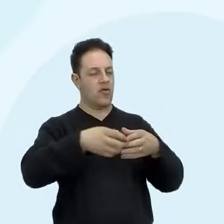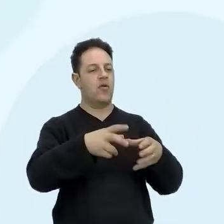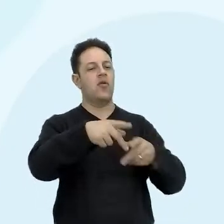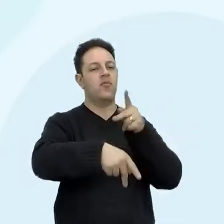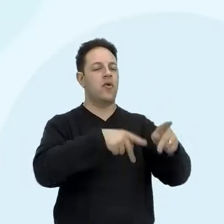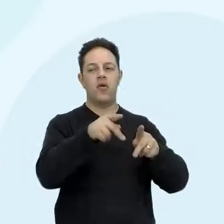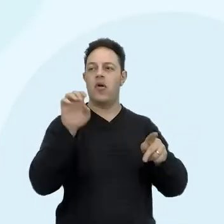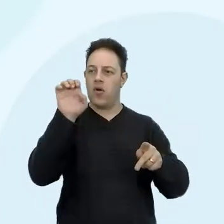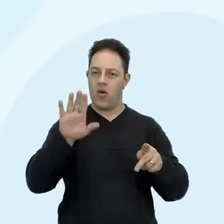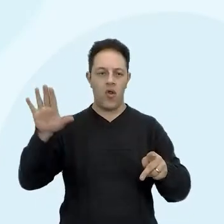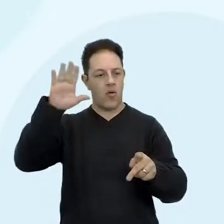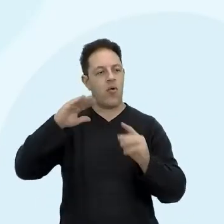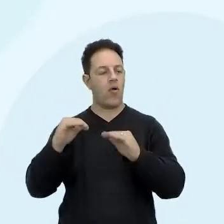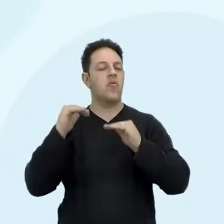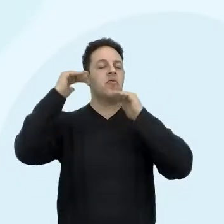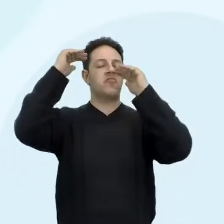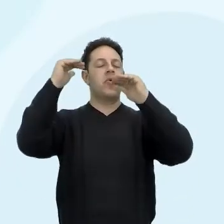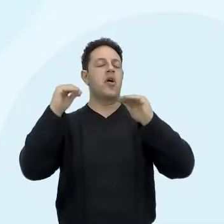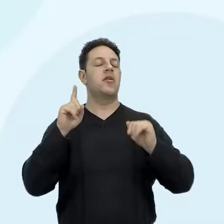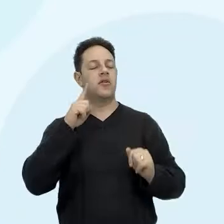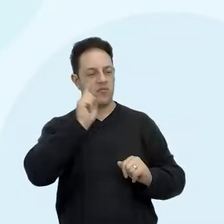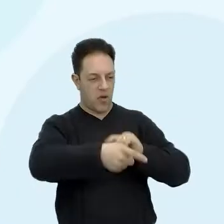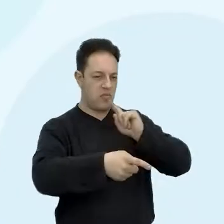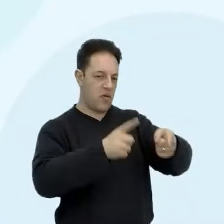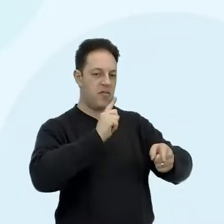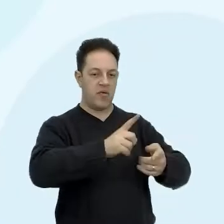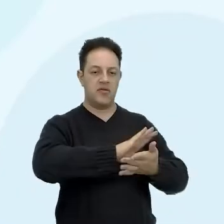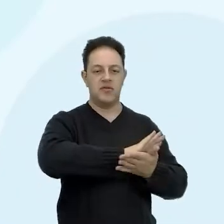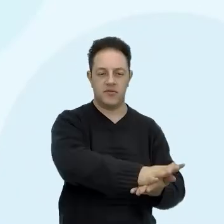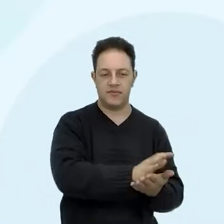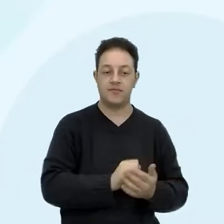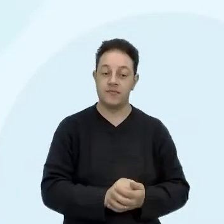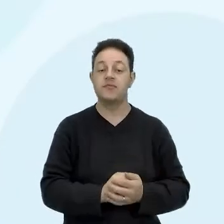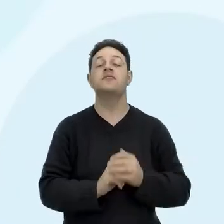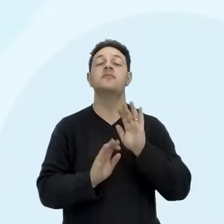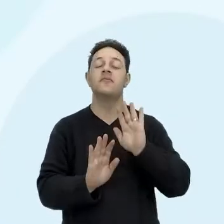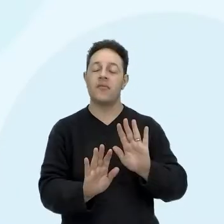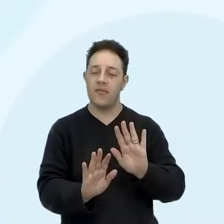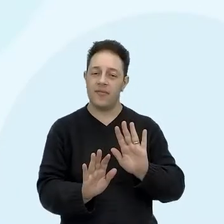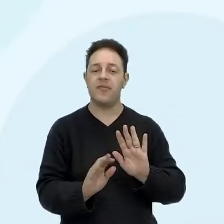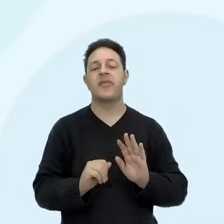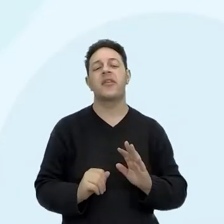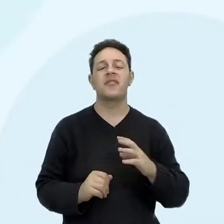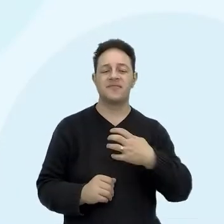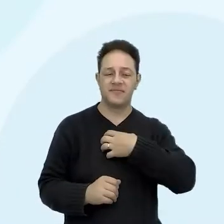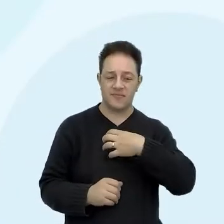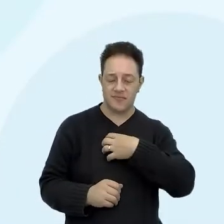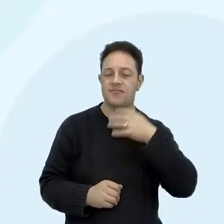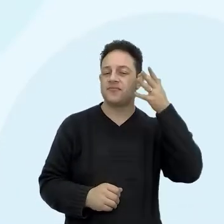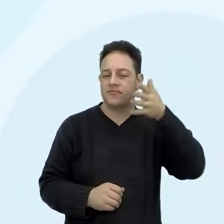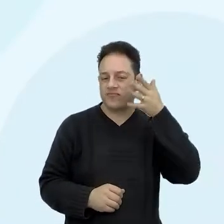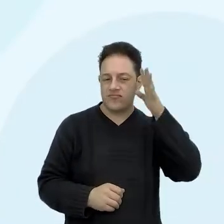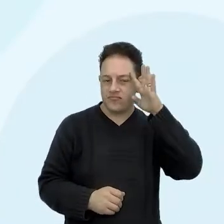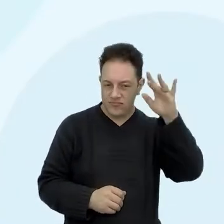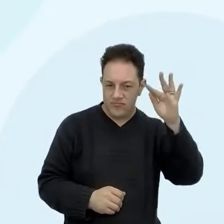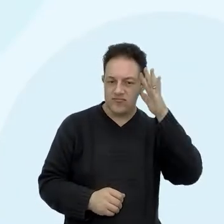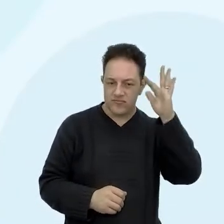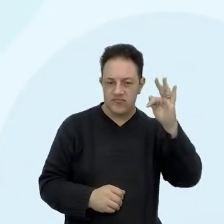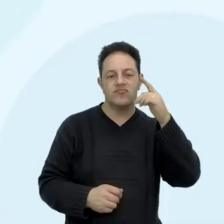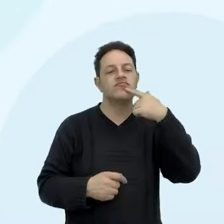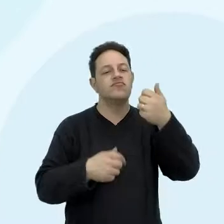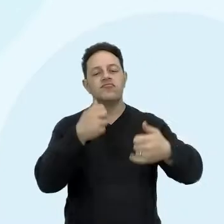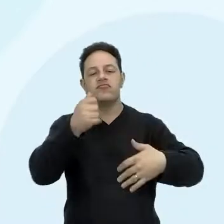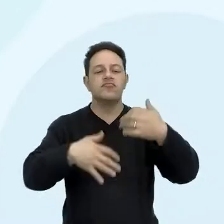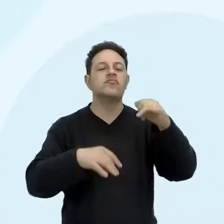países europeus e imperialistas. Tal artifício obscurantista e no discurso filosófico se refletiu